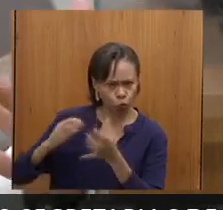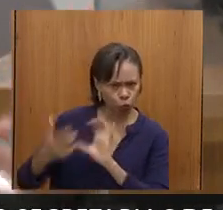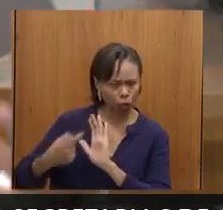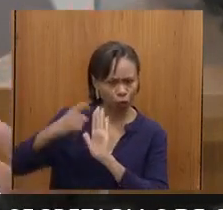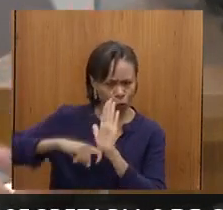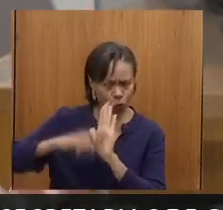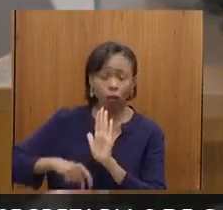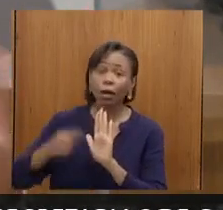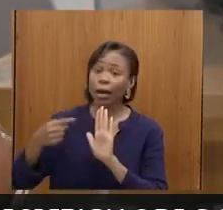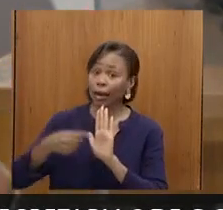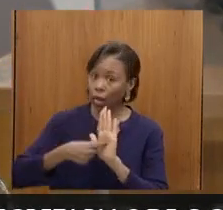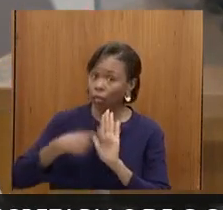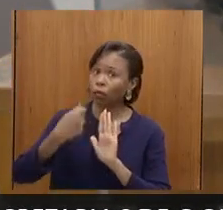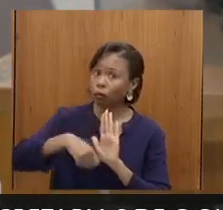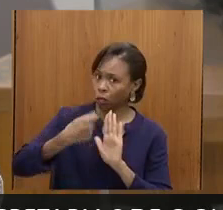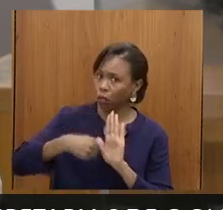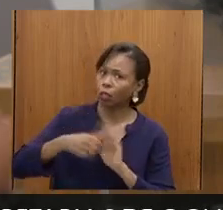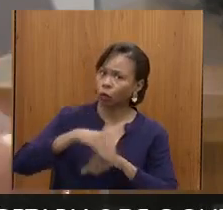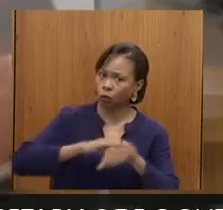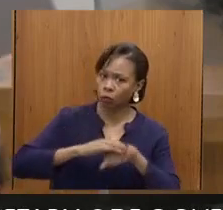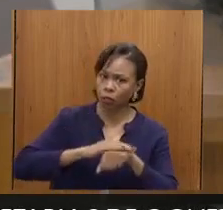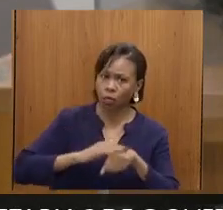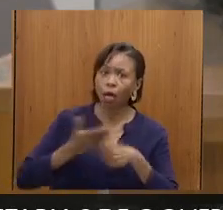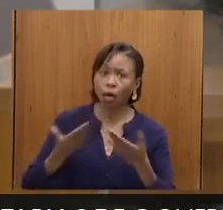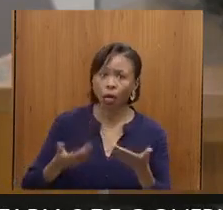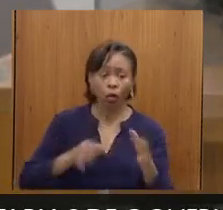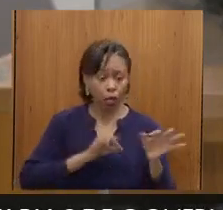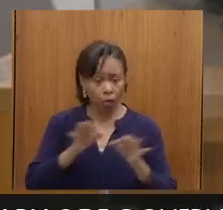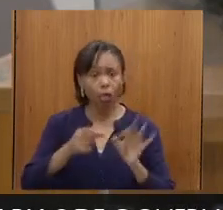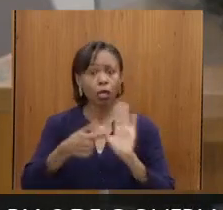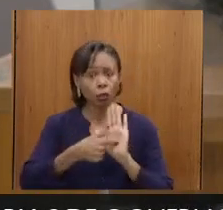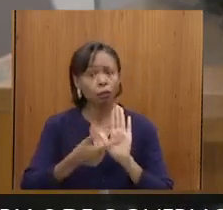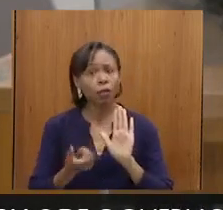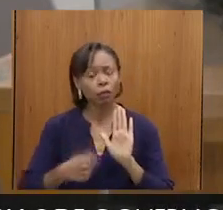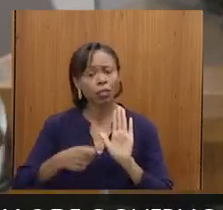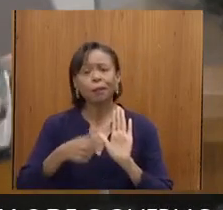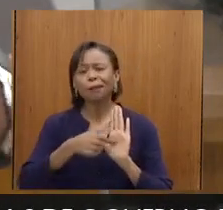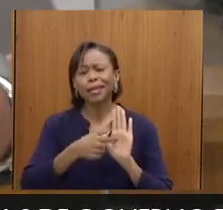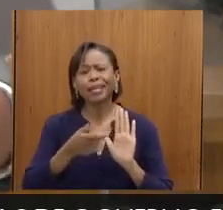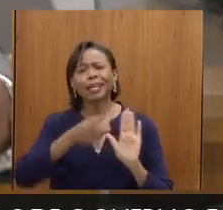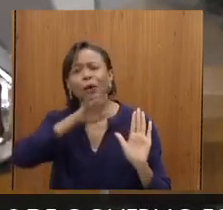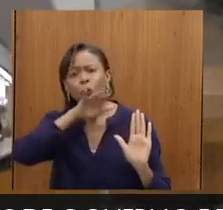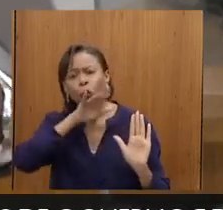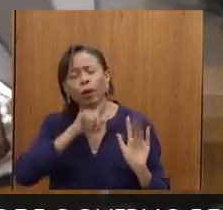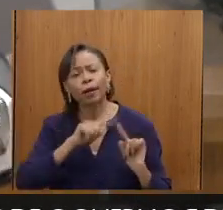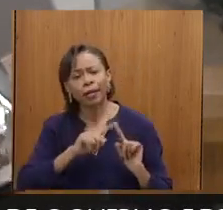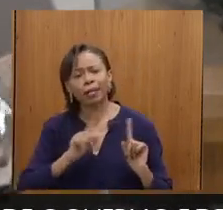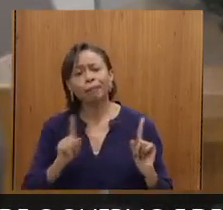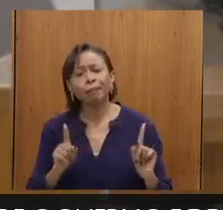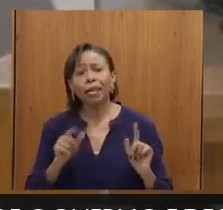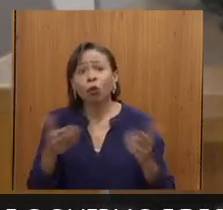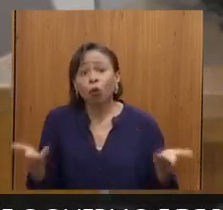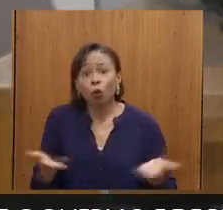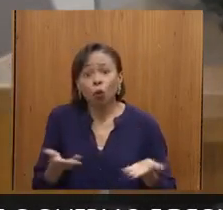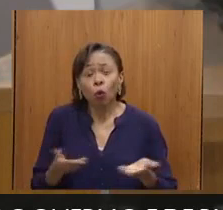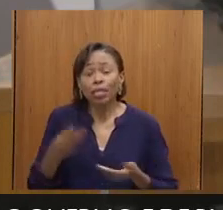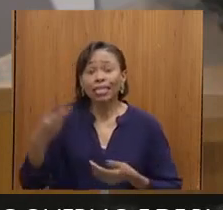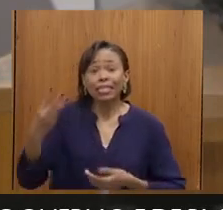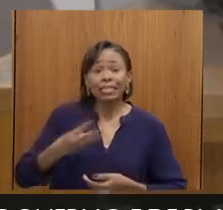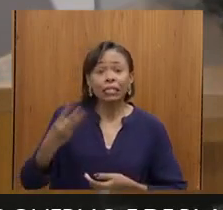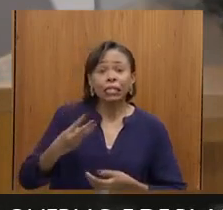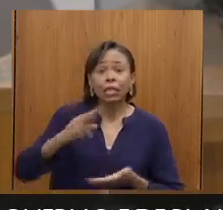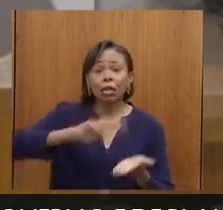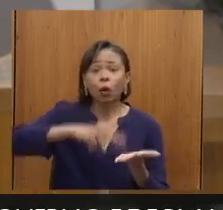discussão que nós precisamos de ter, vamos discutir o plano, porque o plano, apesar de ser um remédio amargo, deputado, ele está em sua, hoje, quase que terceira